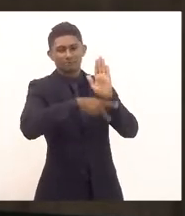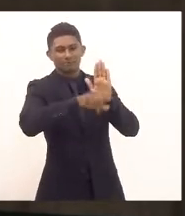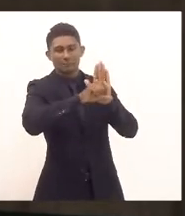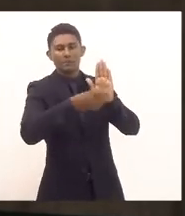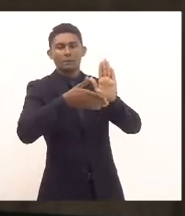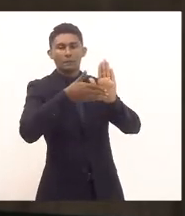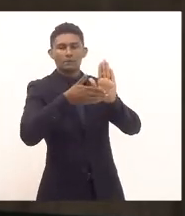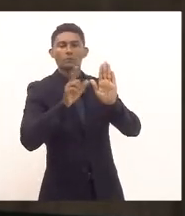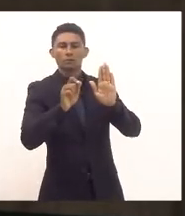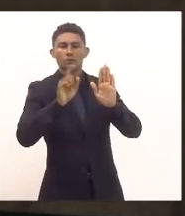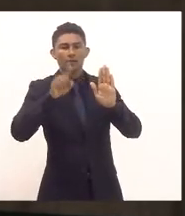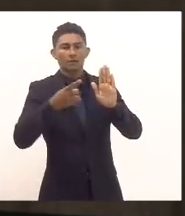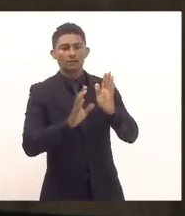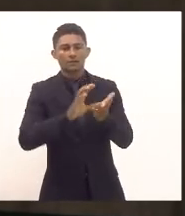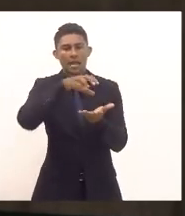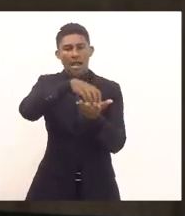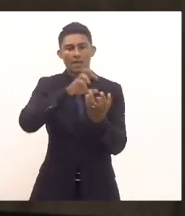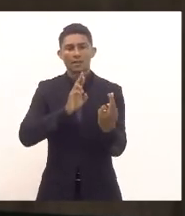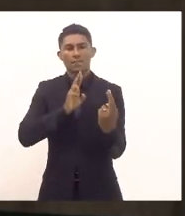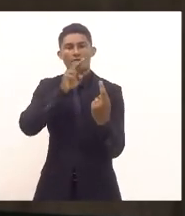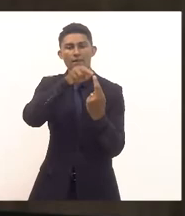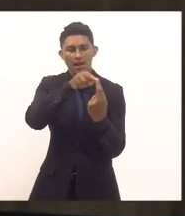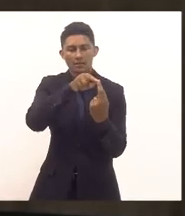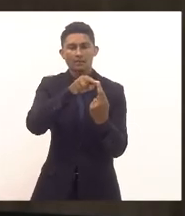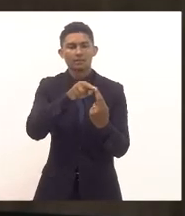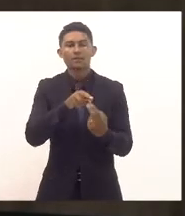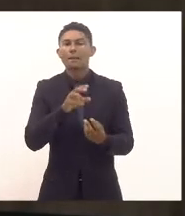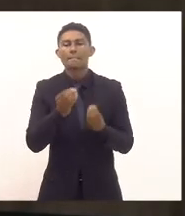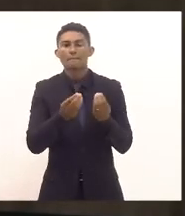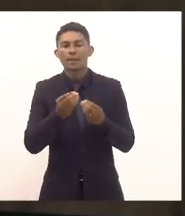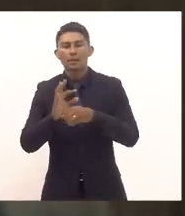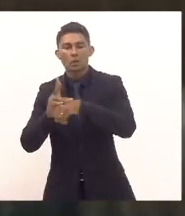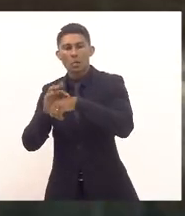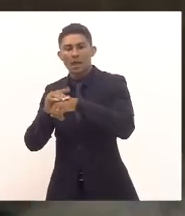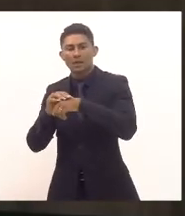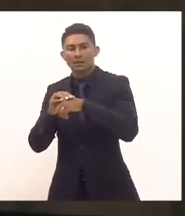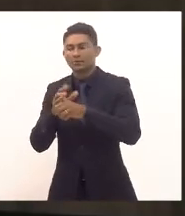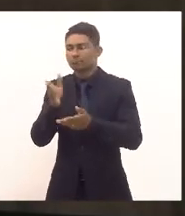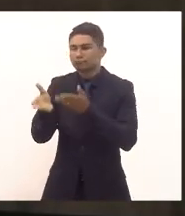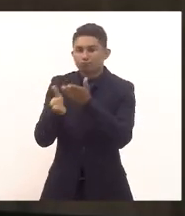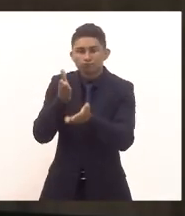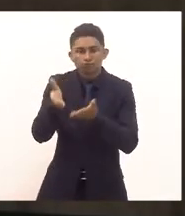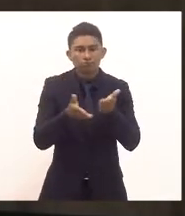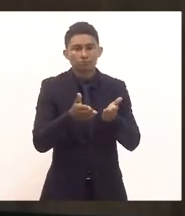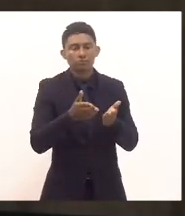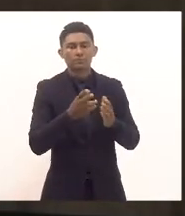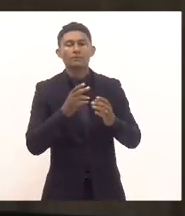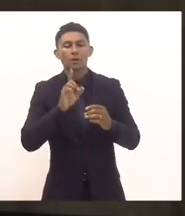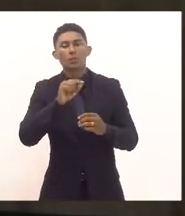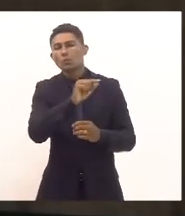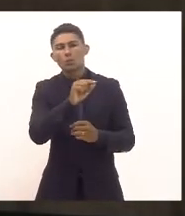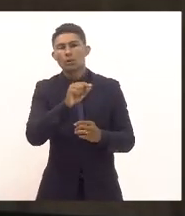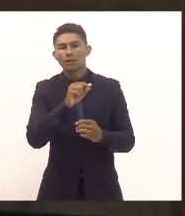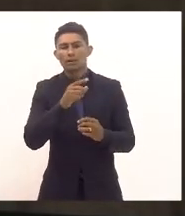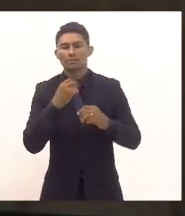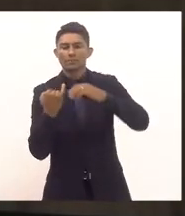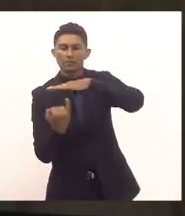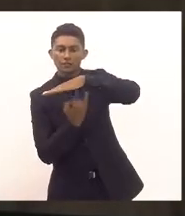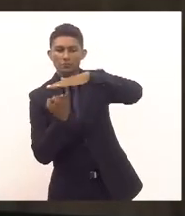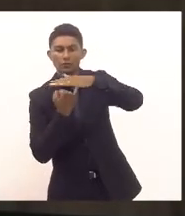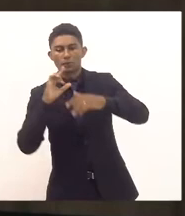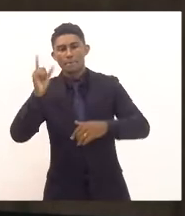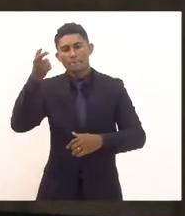para tratamento dessa doença André Chris chama de institutos de memória eu acho que é uma